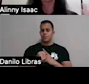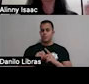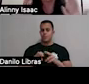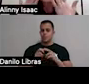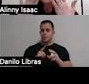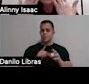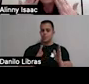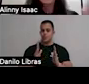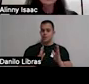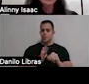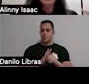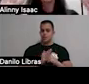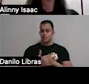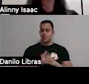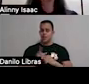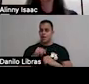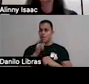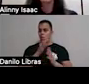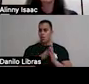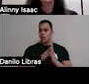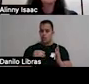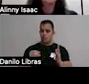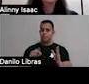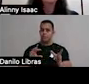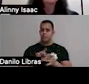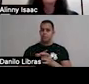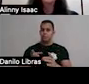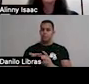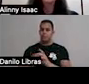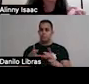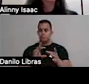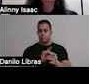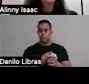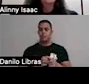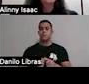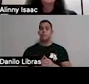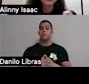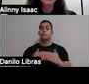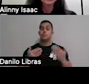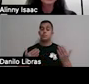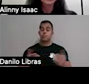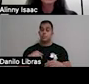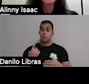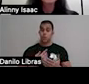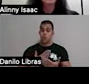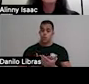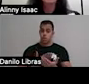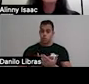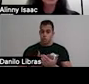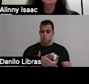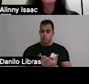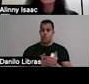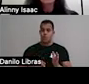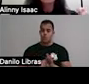Então, acabou sendo um modelo que se correlacionou bastante assim no time. E aí, a gente estudou, portanto, fez esse modelo de isolamento social